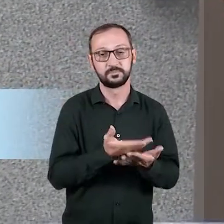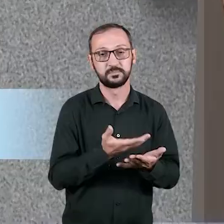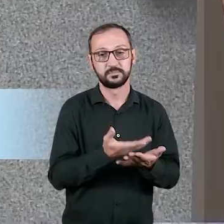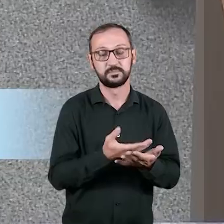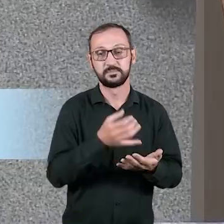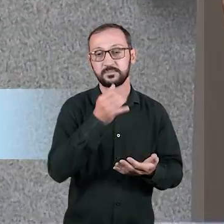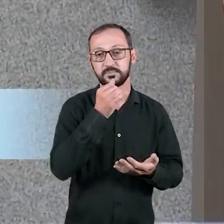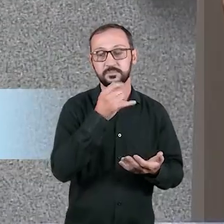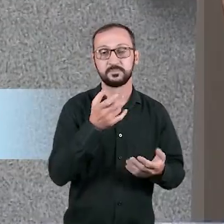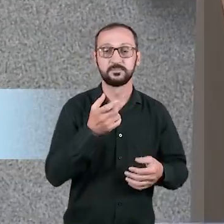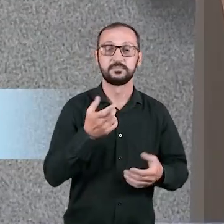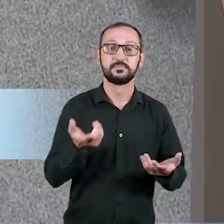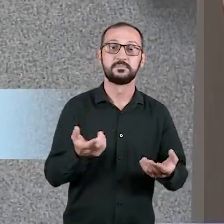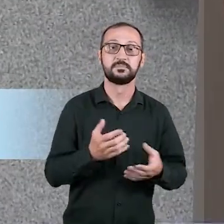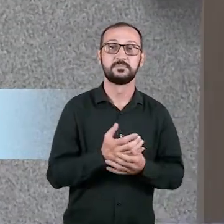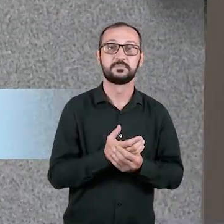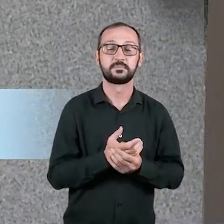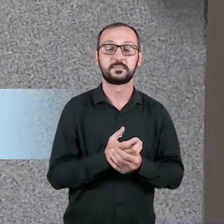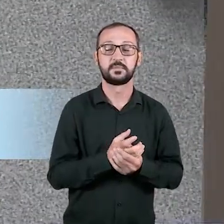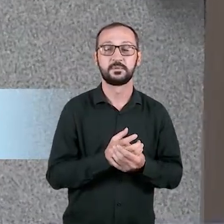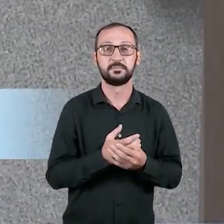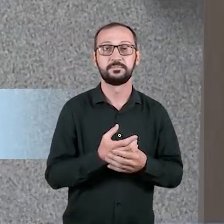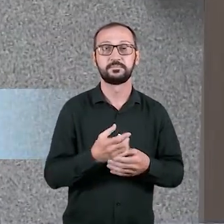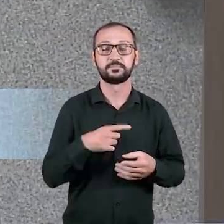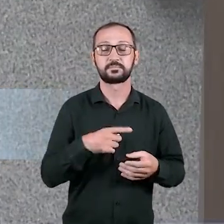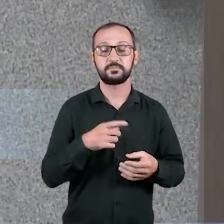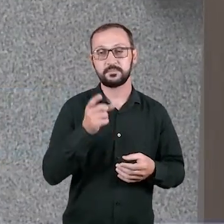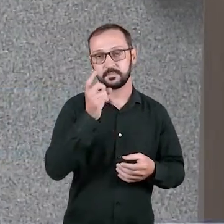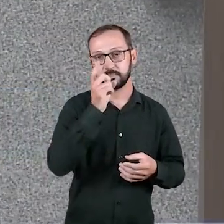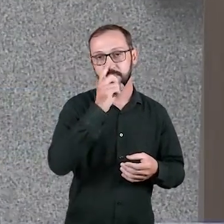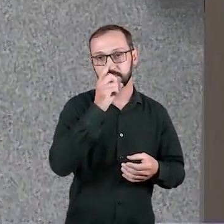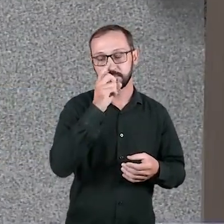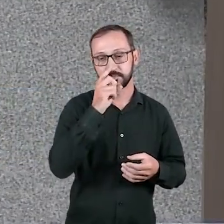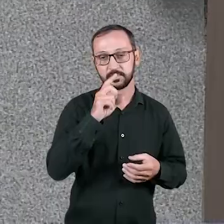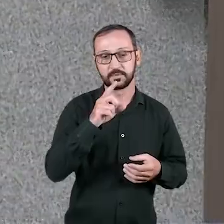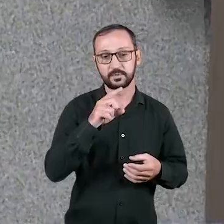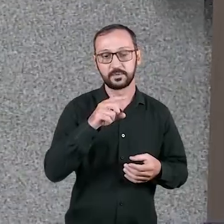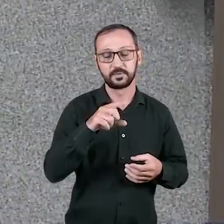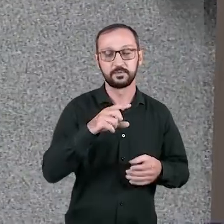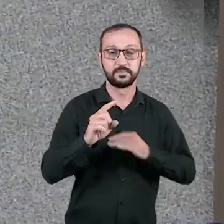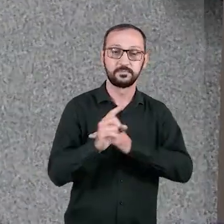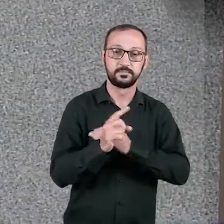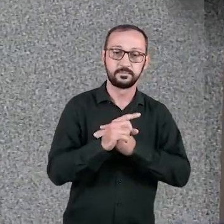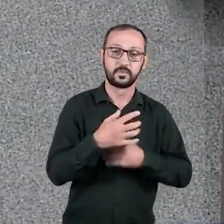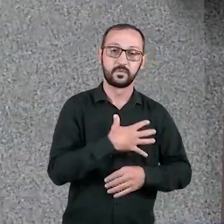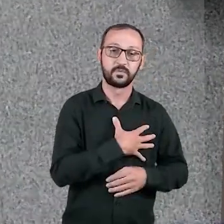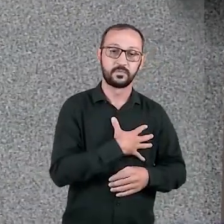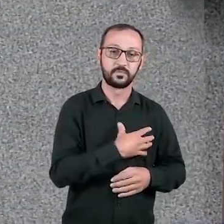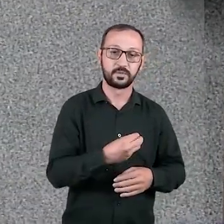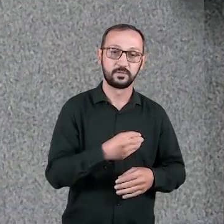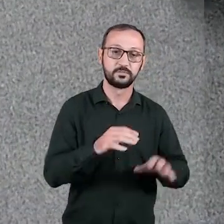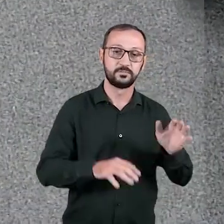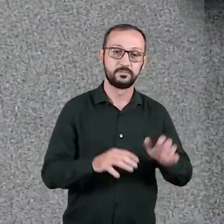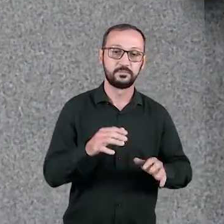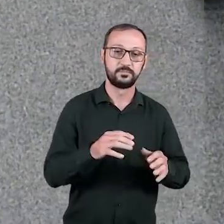estudo sobre, por exemplo, numa situação, né, dessa, por pior que seja, se uma mãe dessa não for trabalhada, quando esse